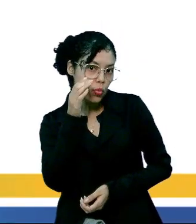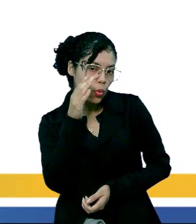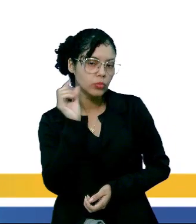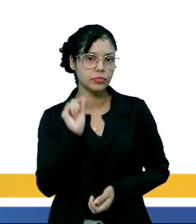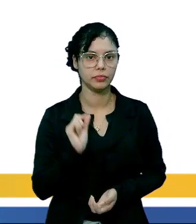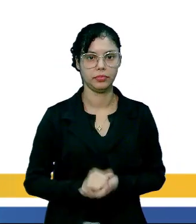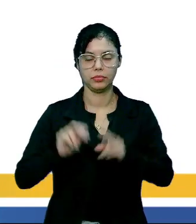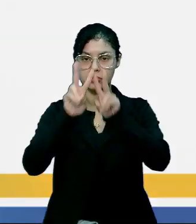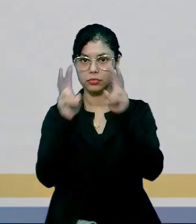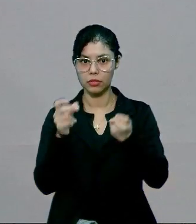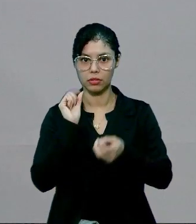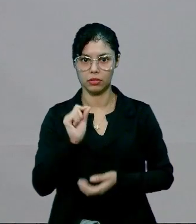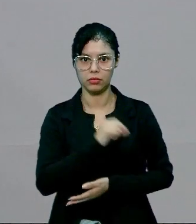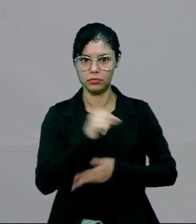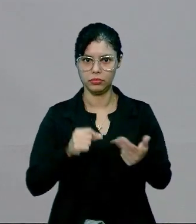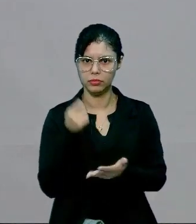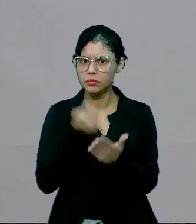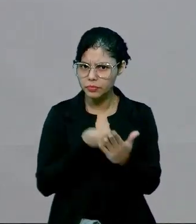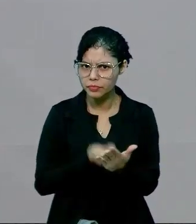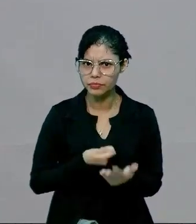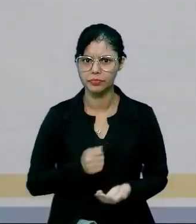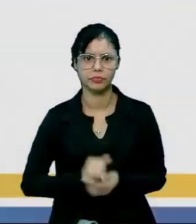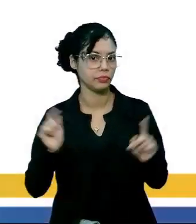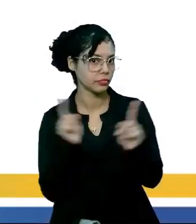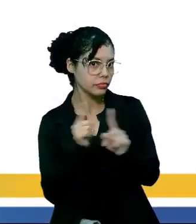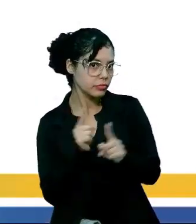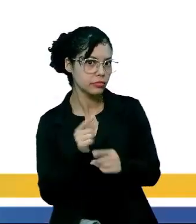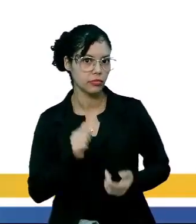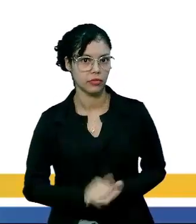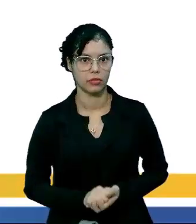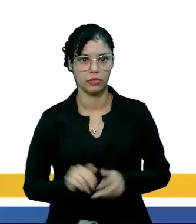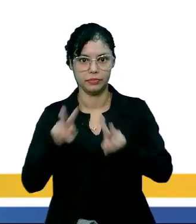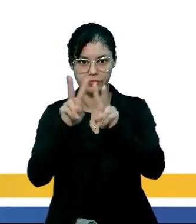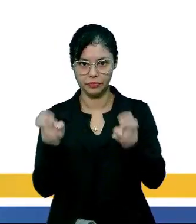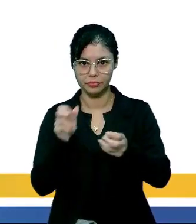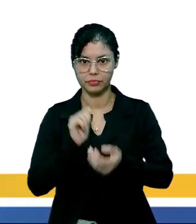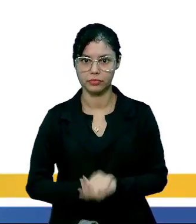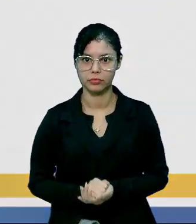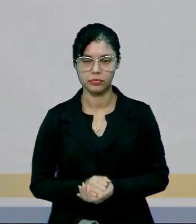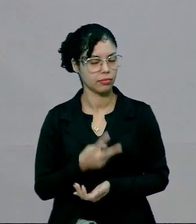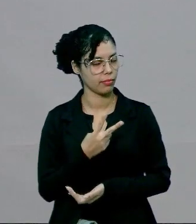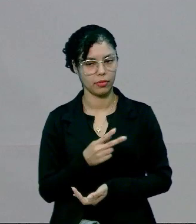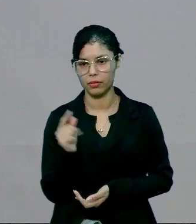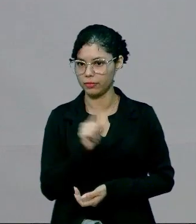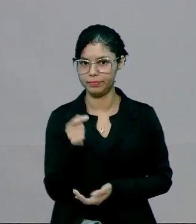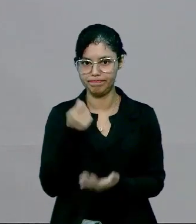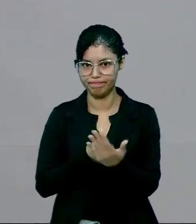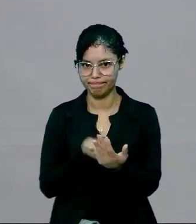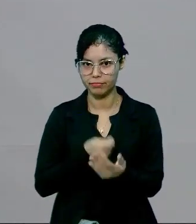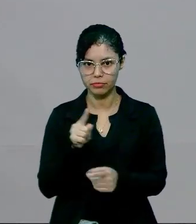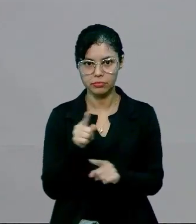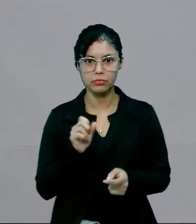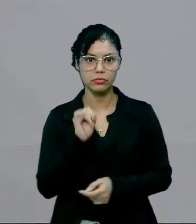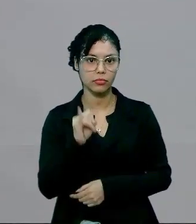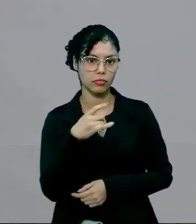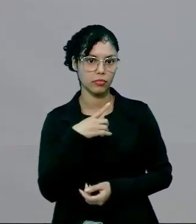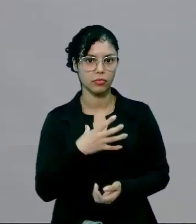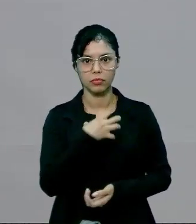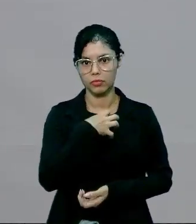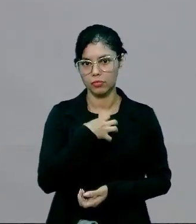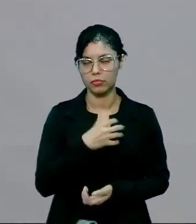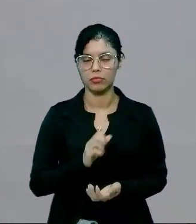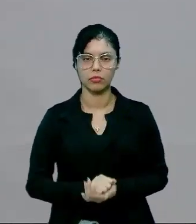Curiosidades. O título do Enem é obrigatório? Não, né, gente? O título, ele não é obrigatório. Se você se